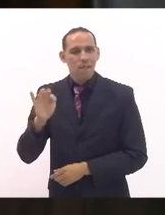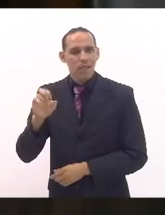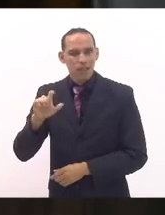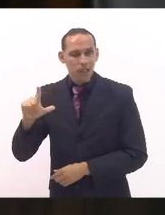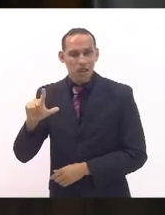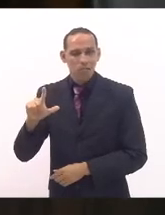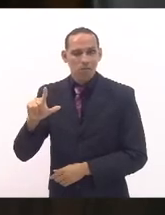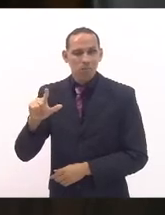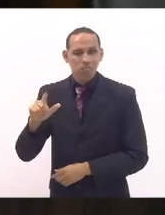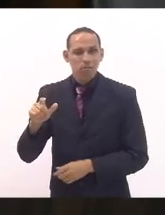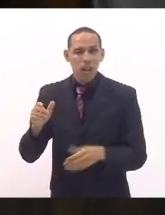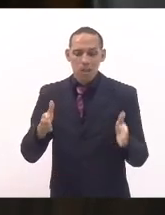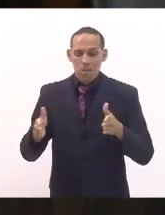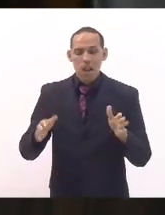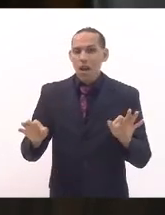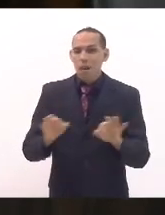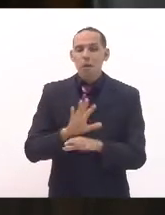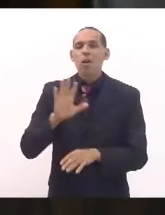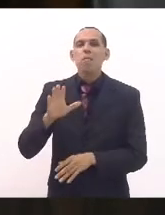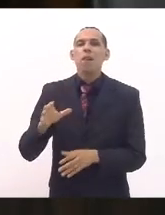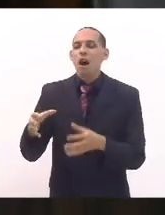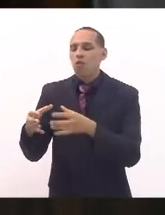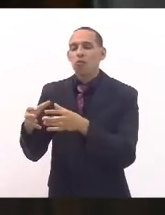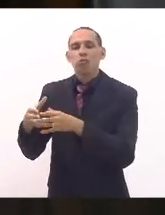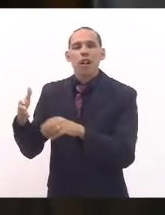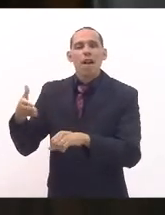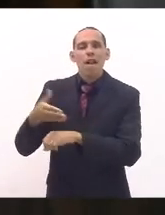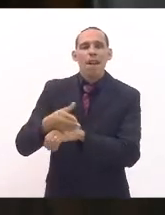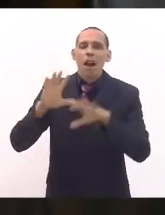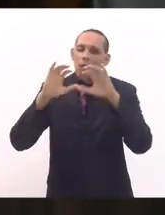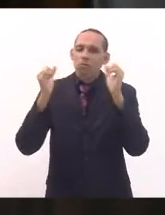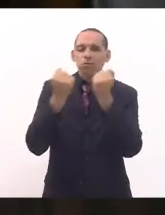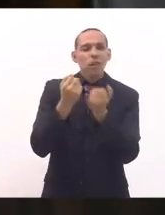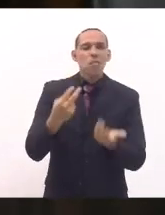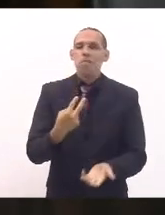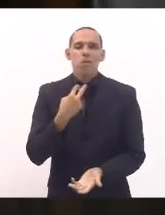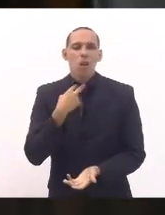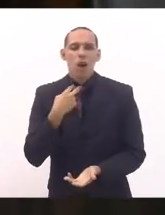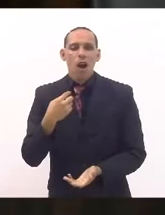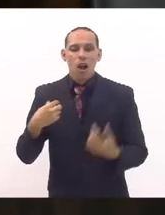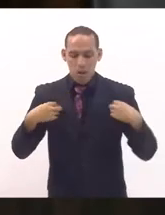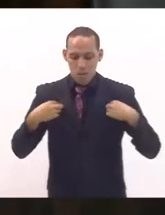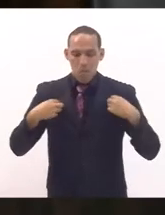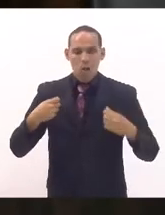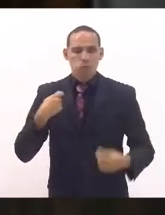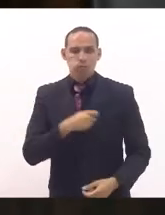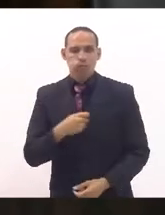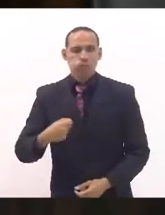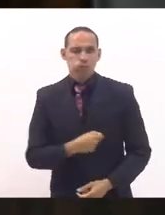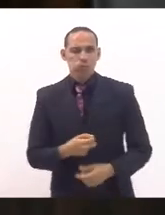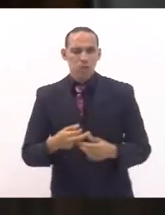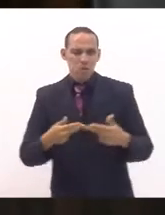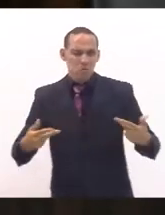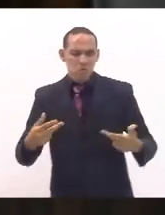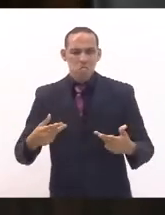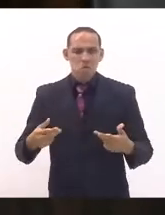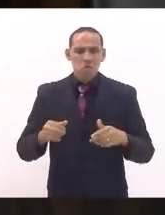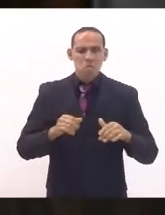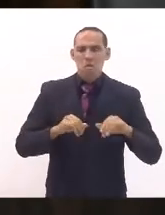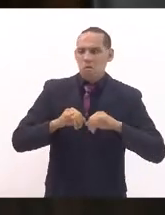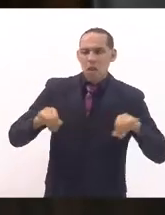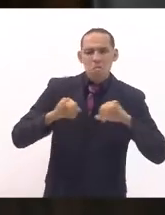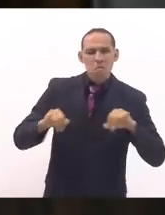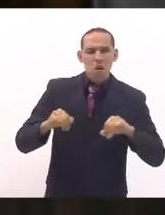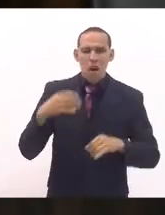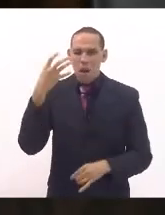sendo impedida de entrar nos estádios, de escrever nas suas blusas, nas suas camisas, suas manifestações e paixões pelos seus times. E